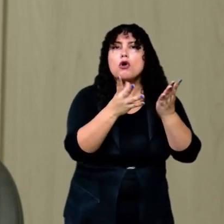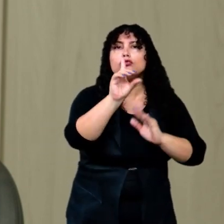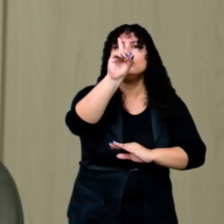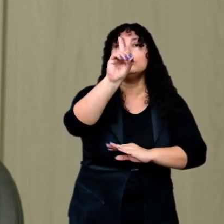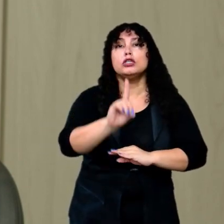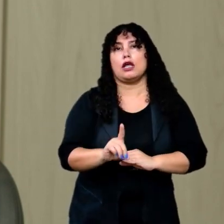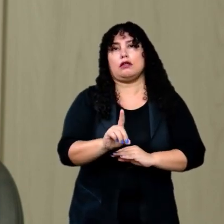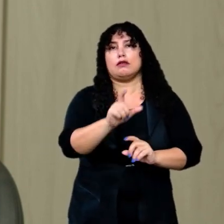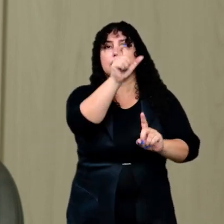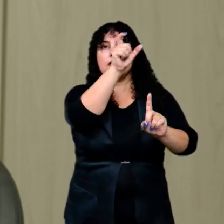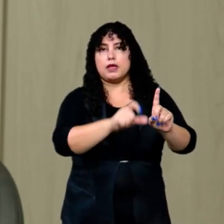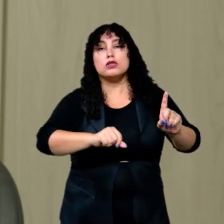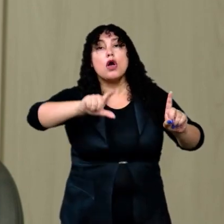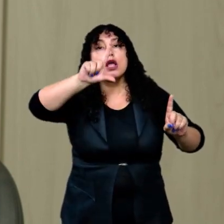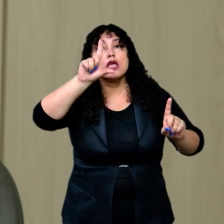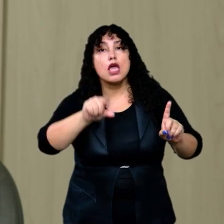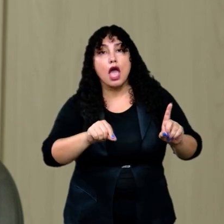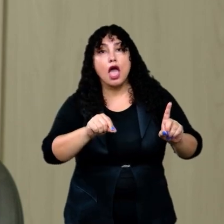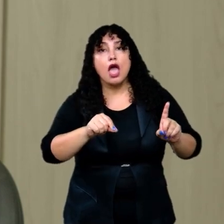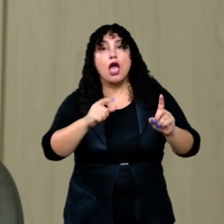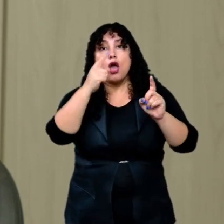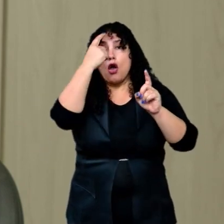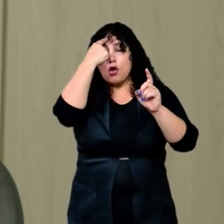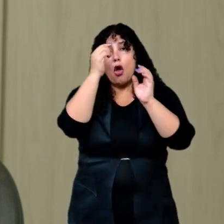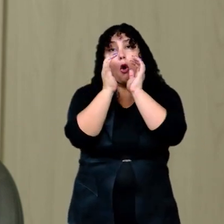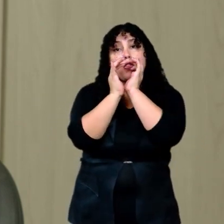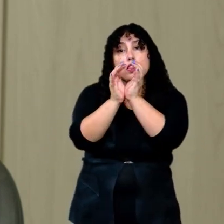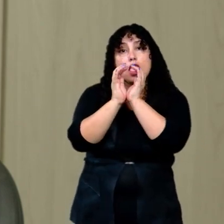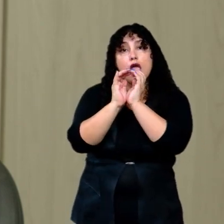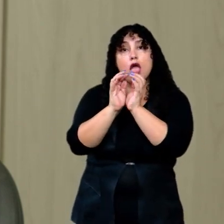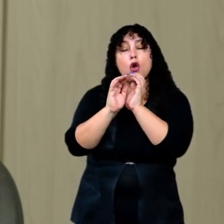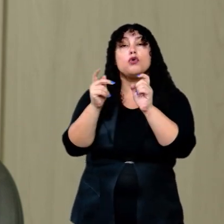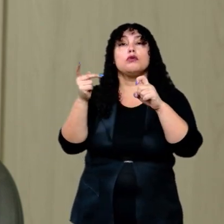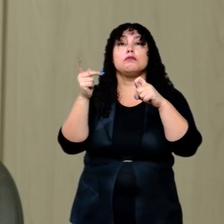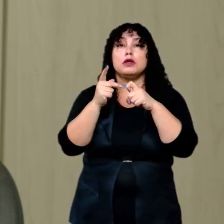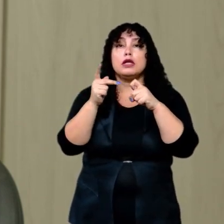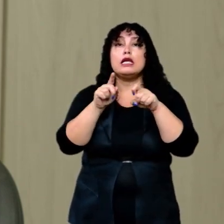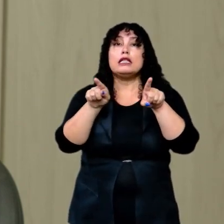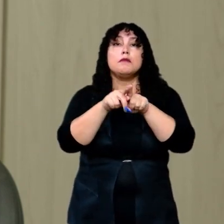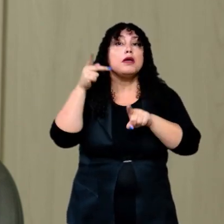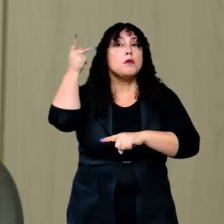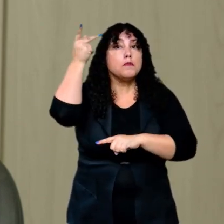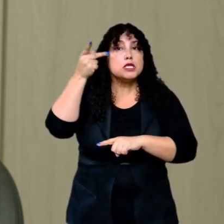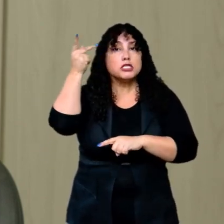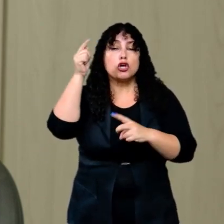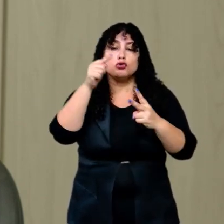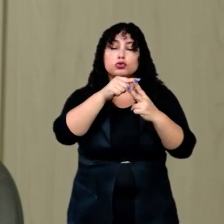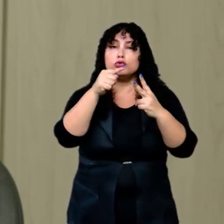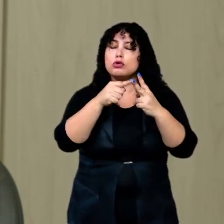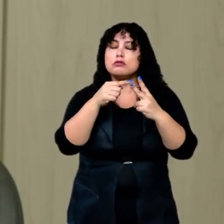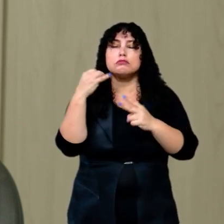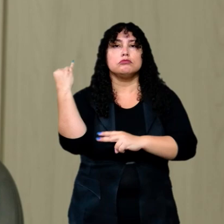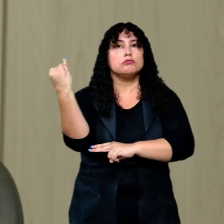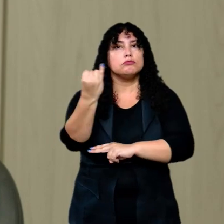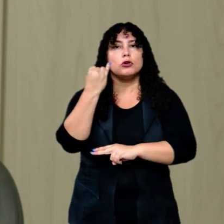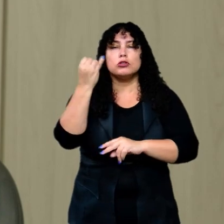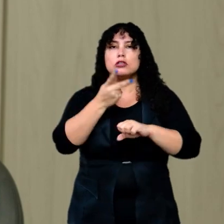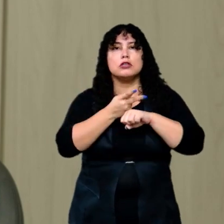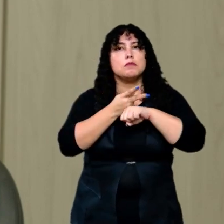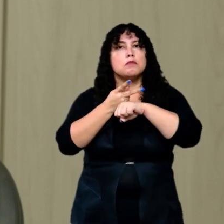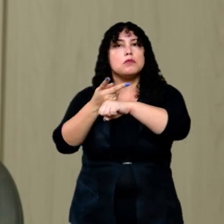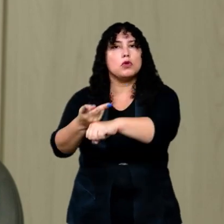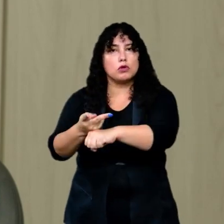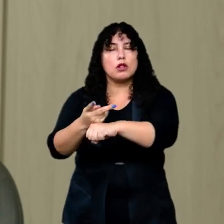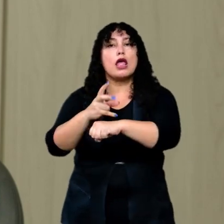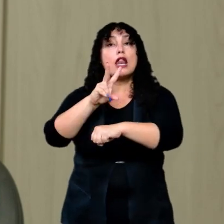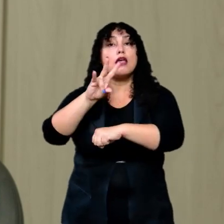direitos a essa pessoa, que é o neuropediatra e o psiquiatra. Um desses 2 são primordiais você procurar. Claro que